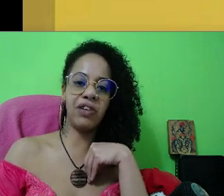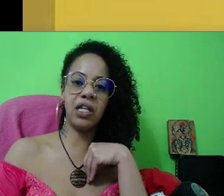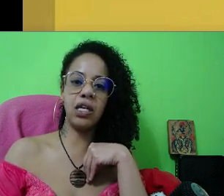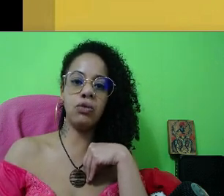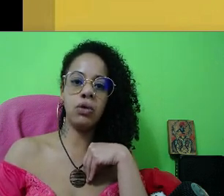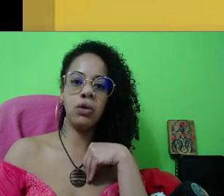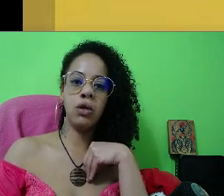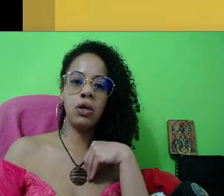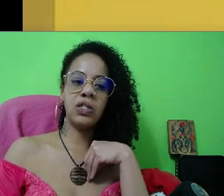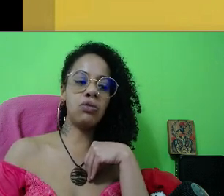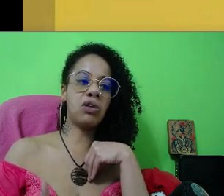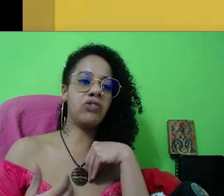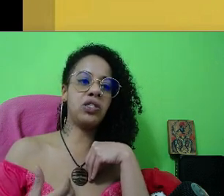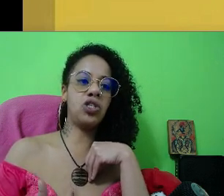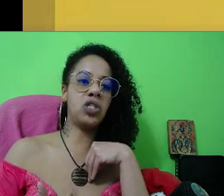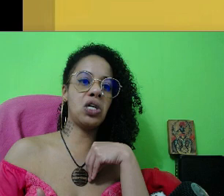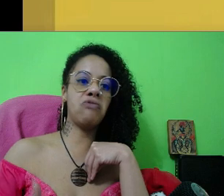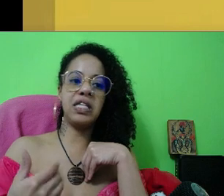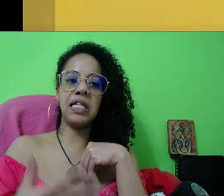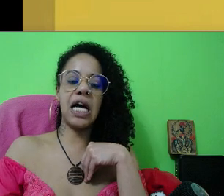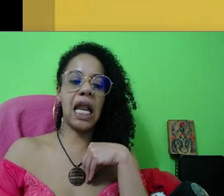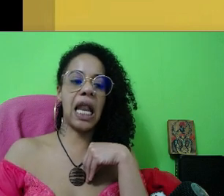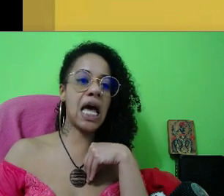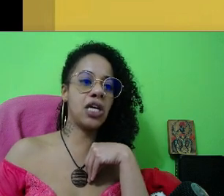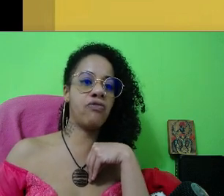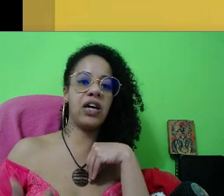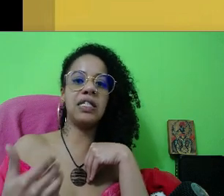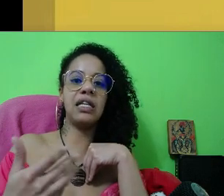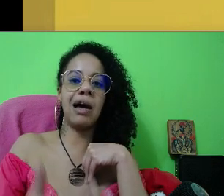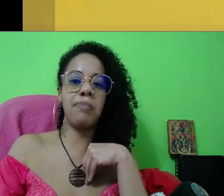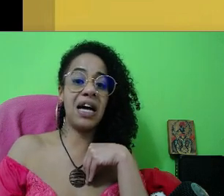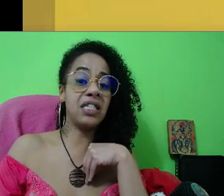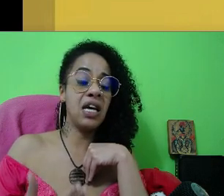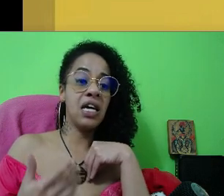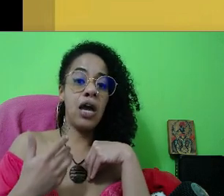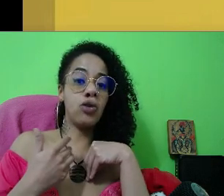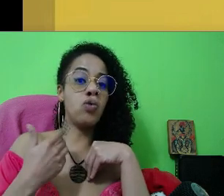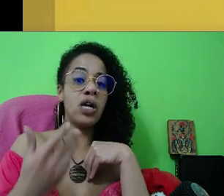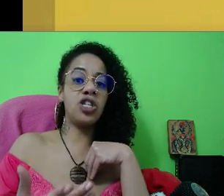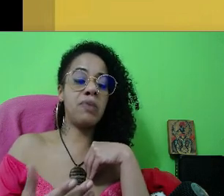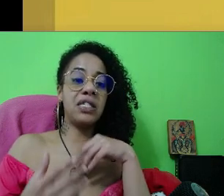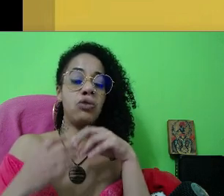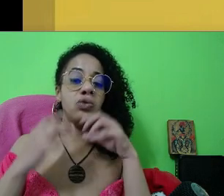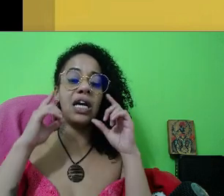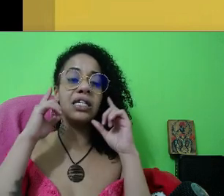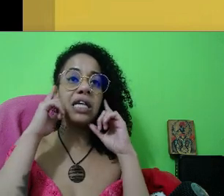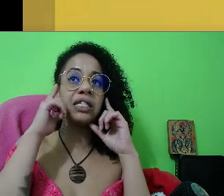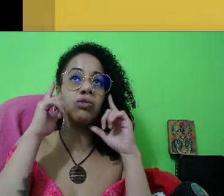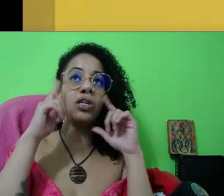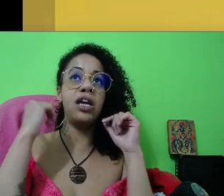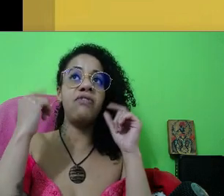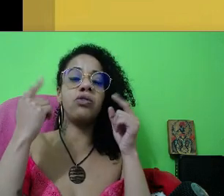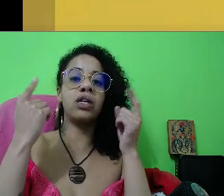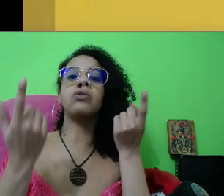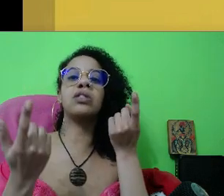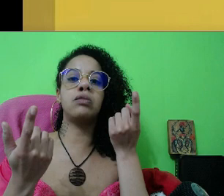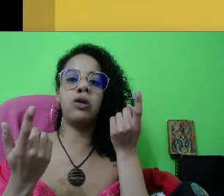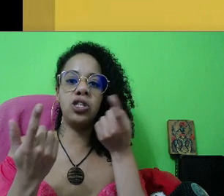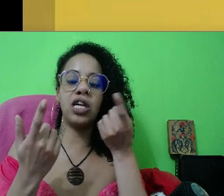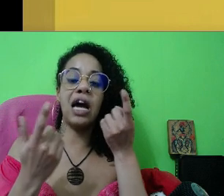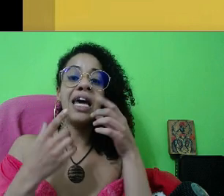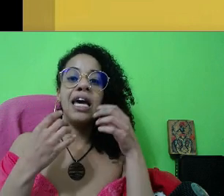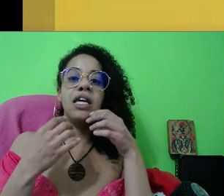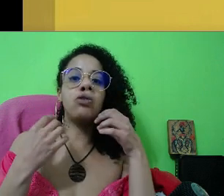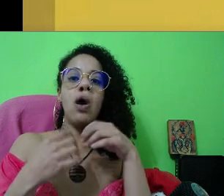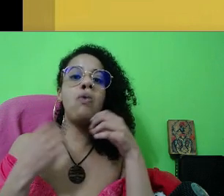aí que tu tá falando sendo que você disse que não vai se calar que não vai aceitar ameaça eu nunca te ameaça eu não sei assim o nível que